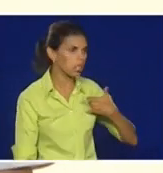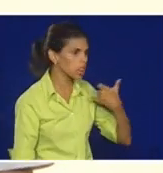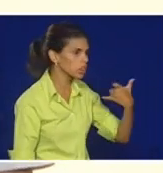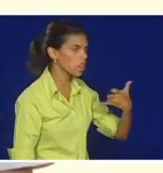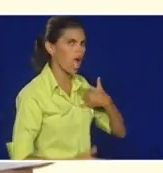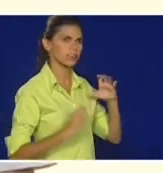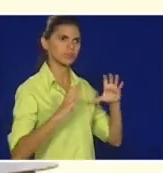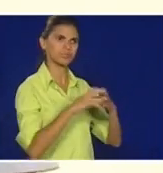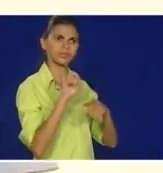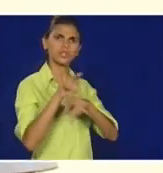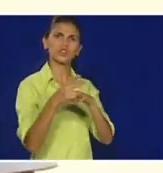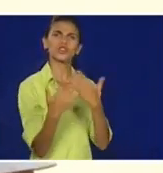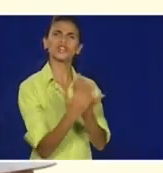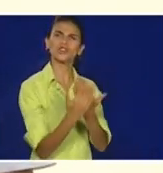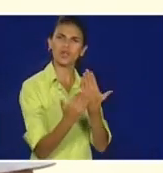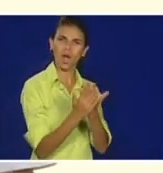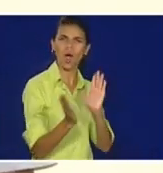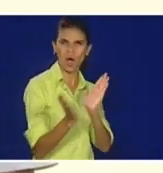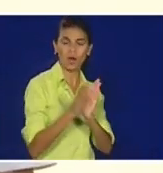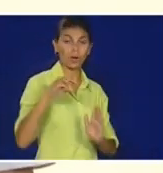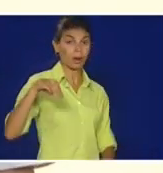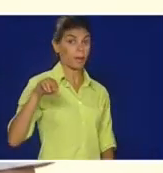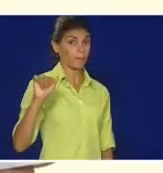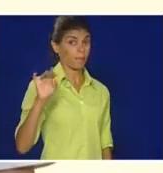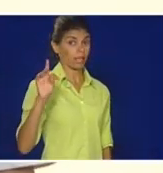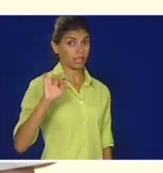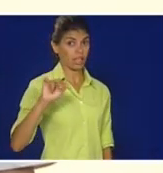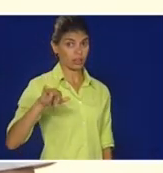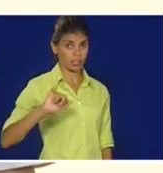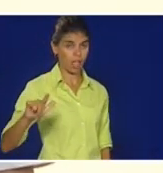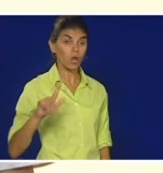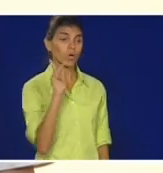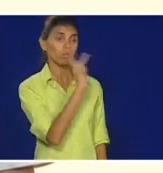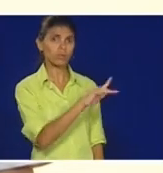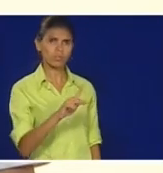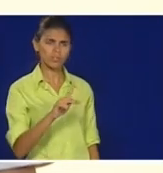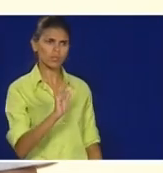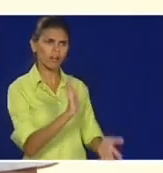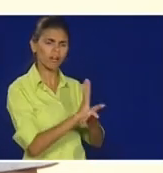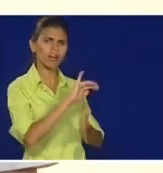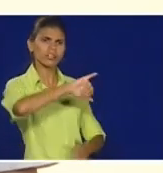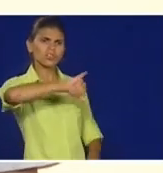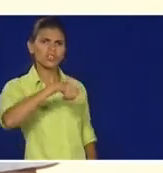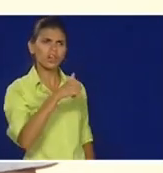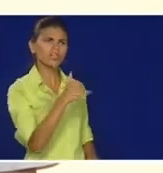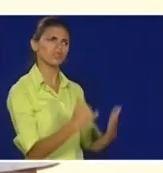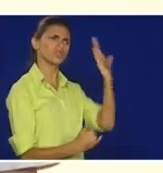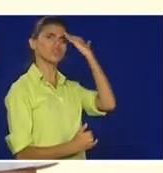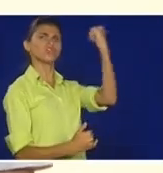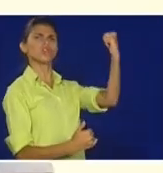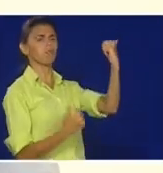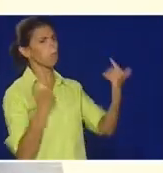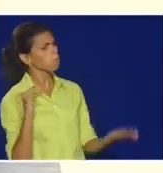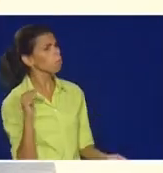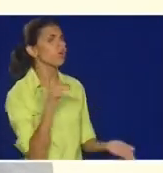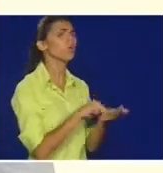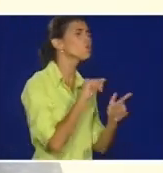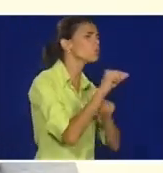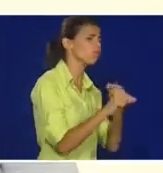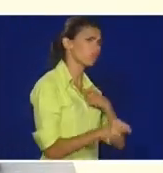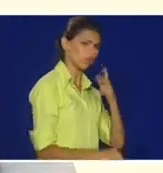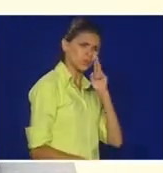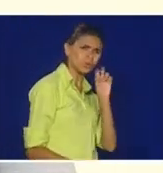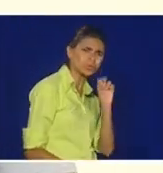na escola e a professora de jardim, no ano seguinte, nos chamou. Aí nos disse que observava que o